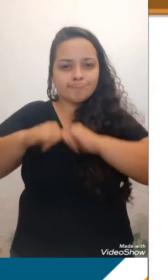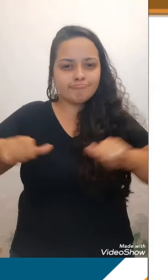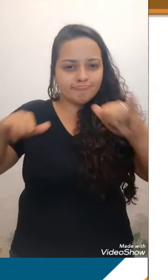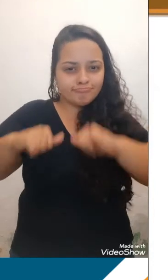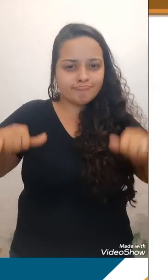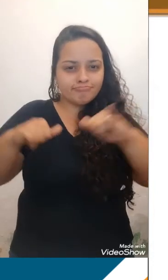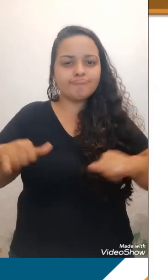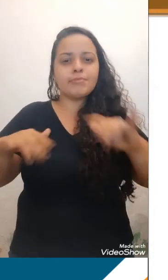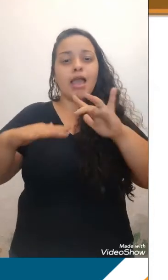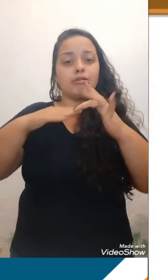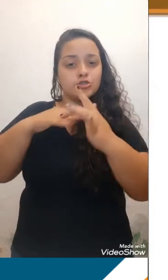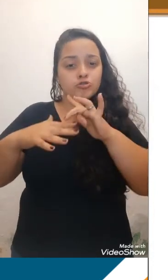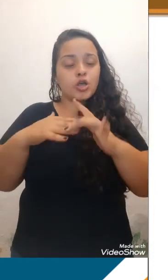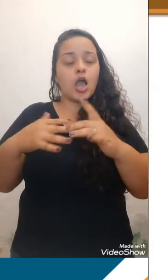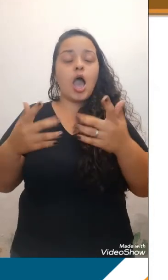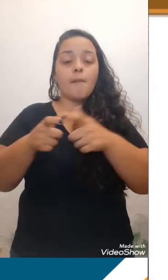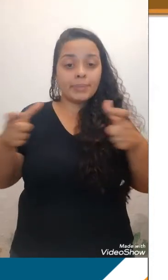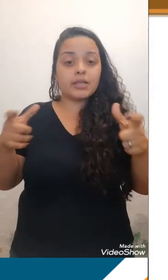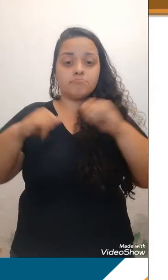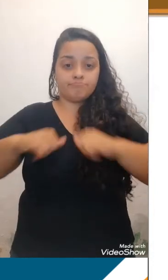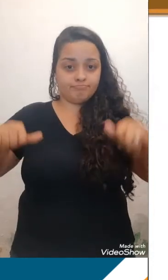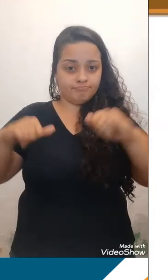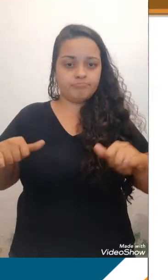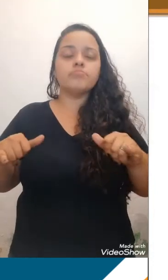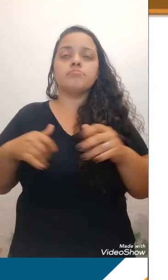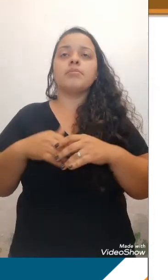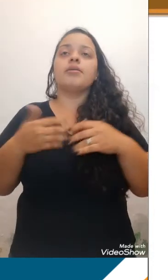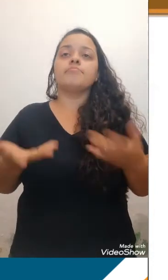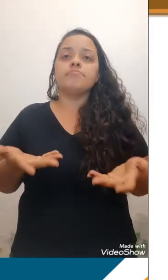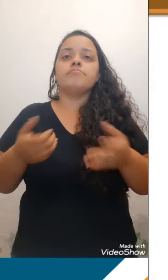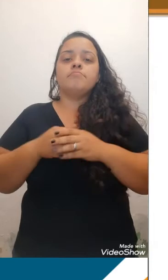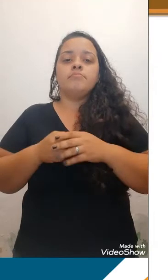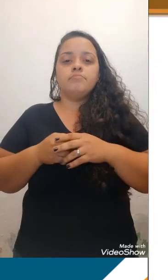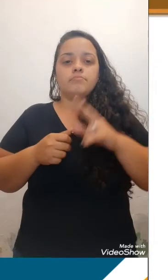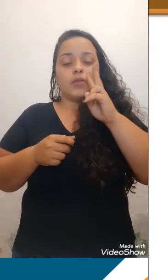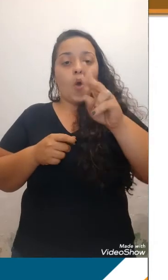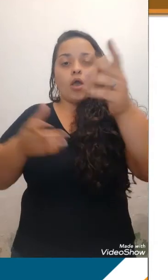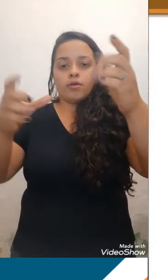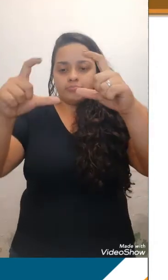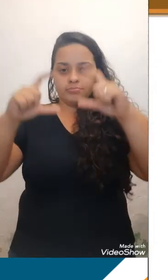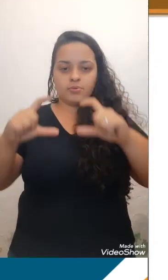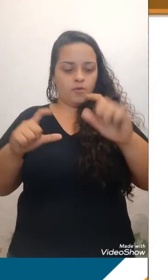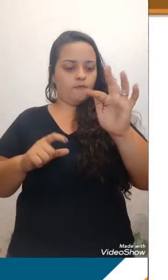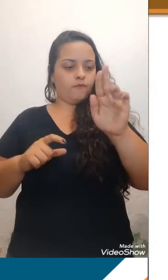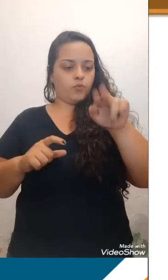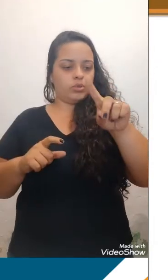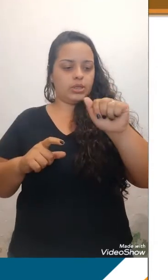propagandas, as redes sociais auxiliam no aumento das propagandas, né? E aí, olha essa